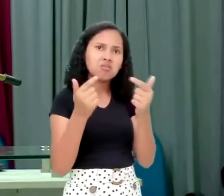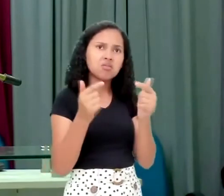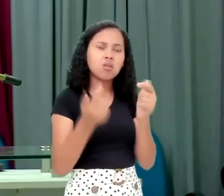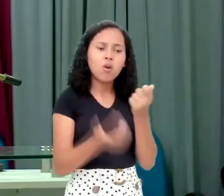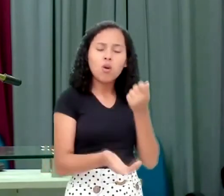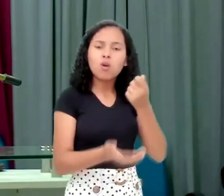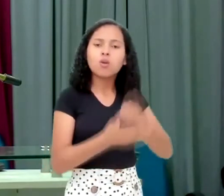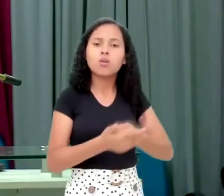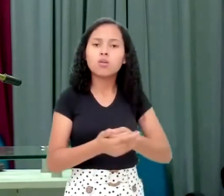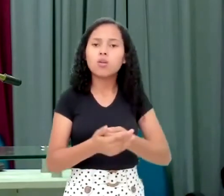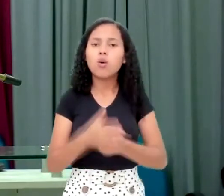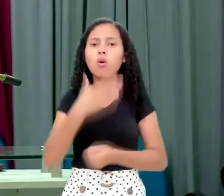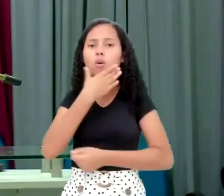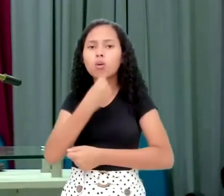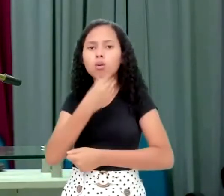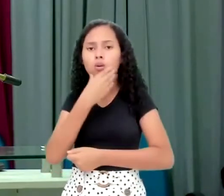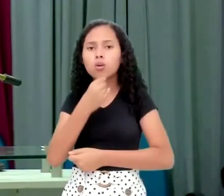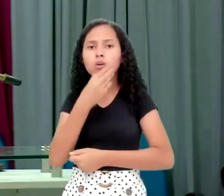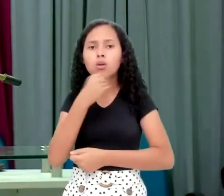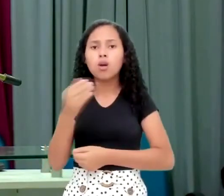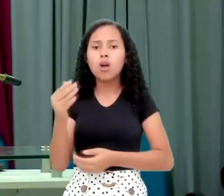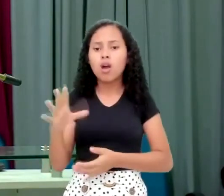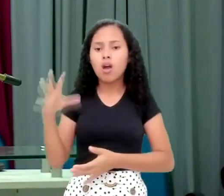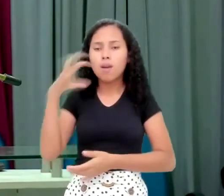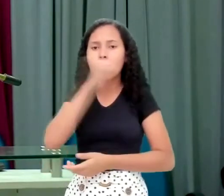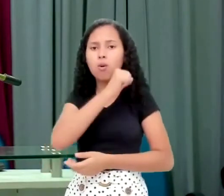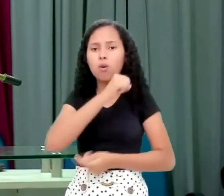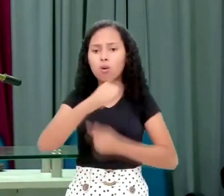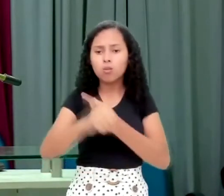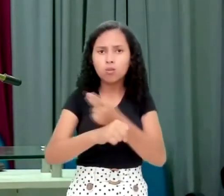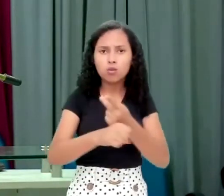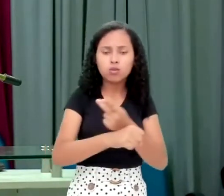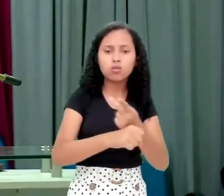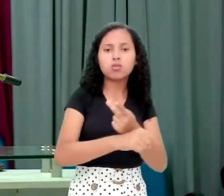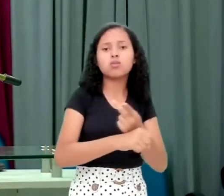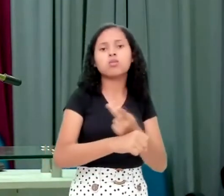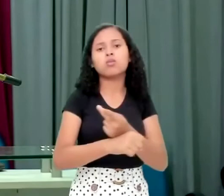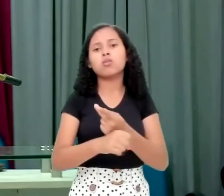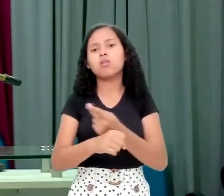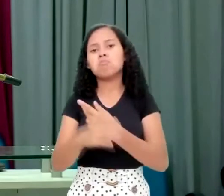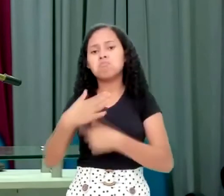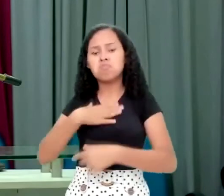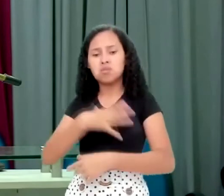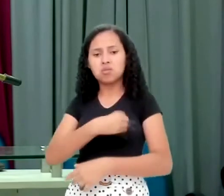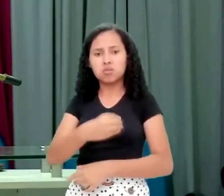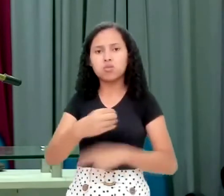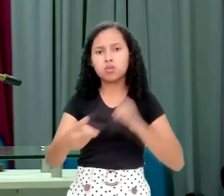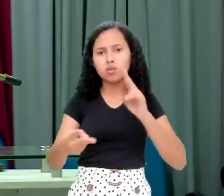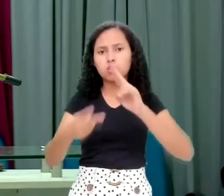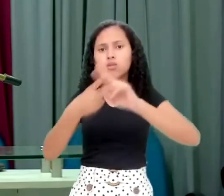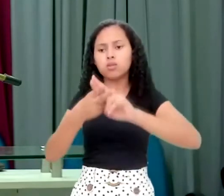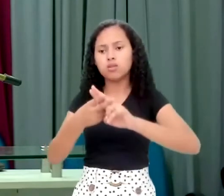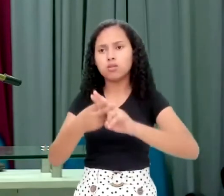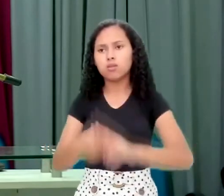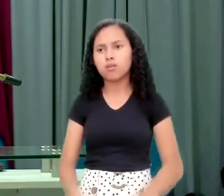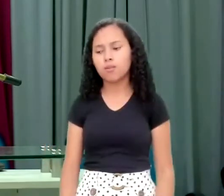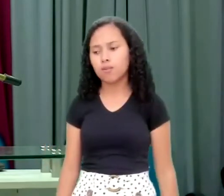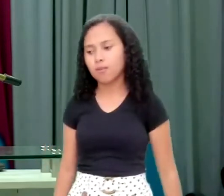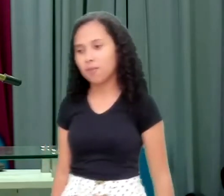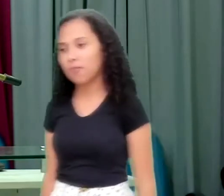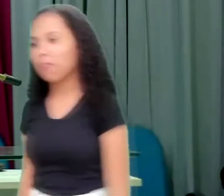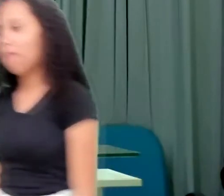os credores, eles estão vindo aí buscar os meus filhos para levar como escravos para sanar o